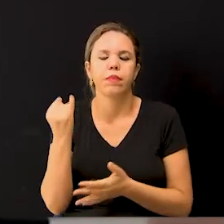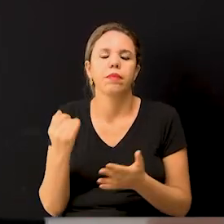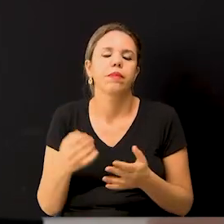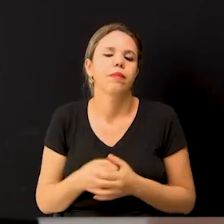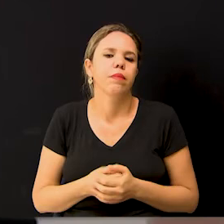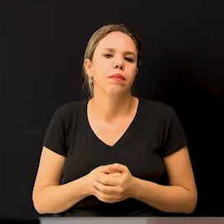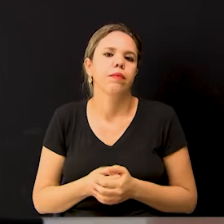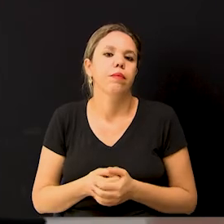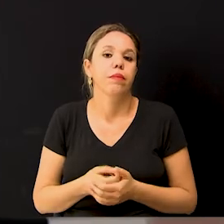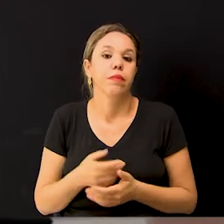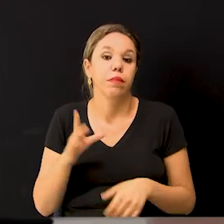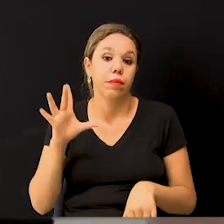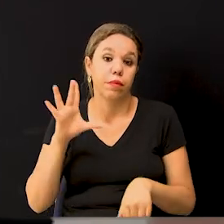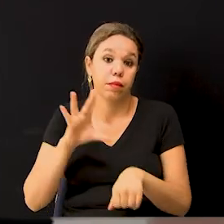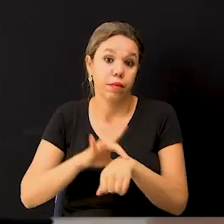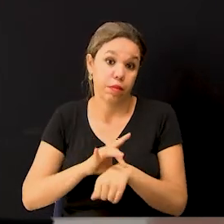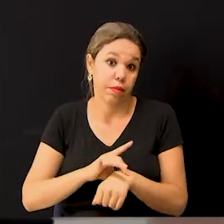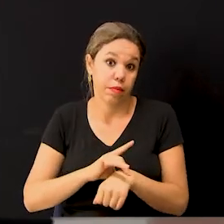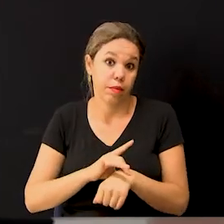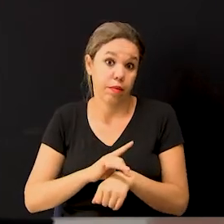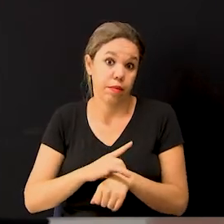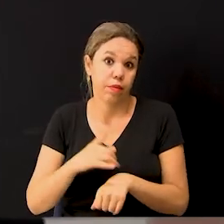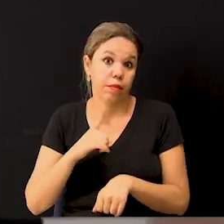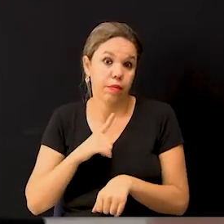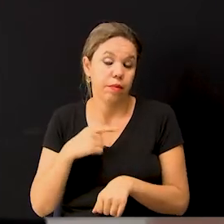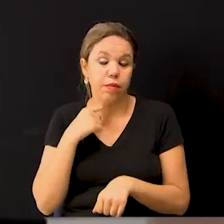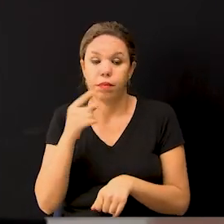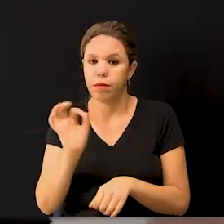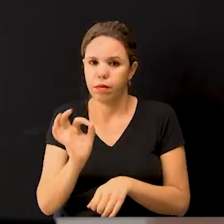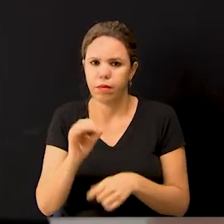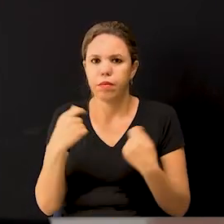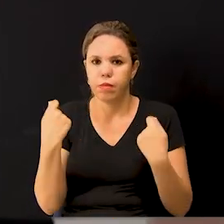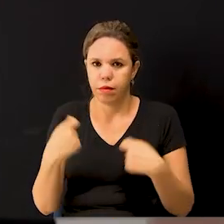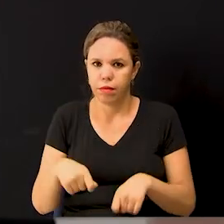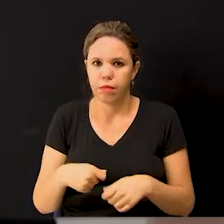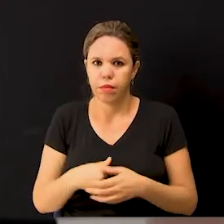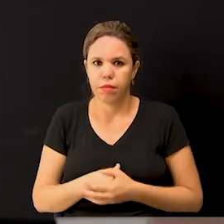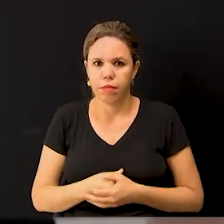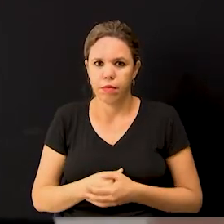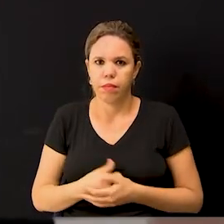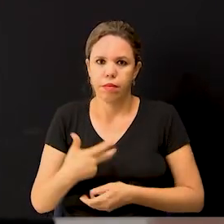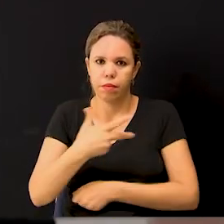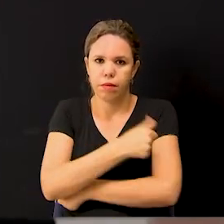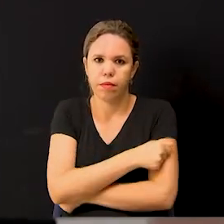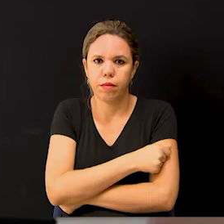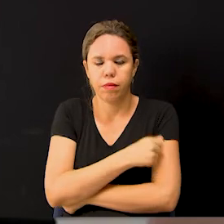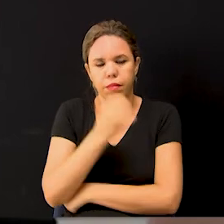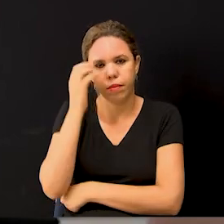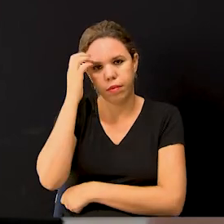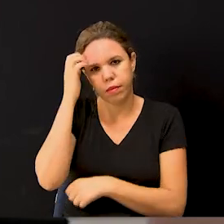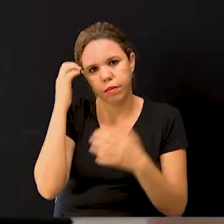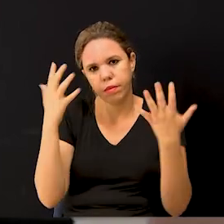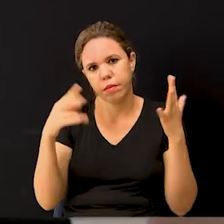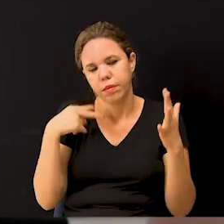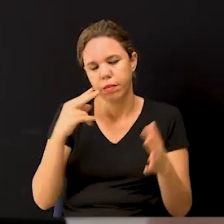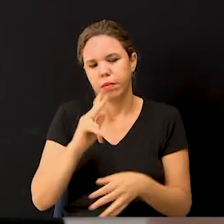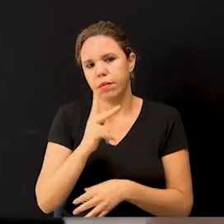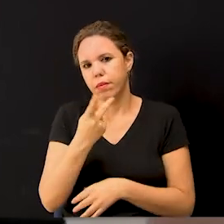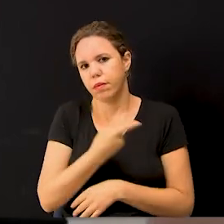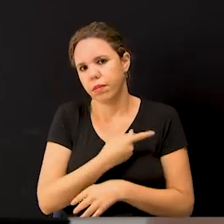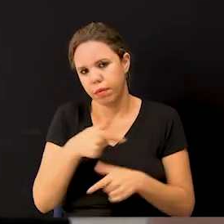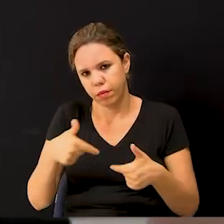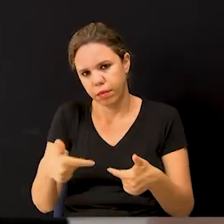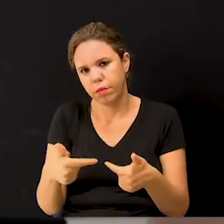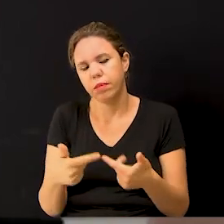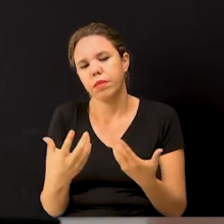importante. Agora, para a gente ter segurança, não tenha dúvida que precisa ser vacinado. Parabéns ao vereador Paulo